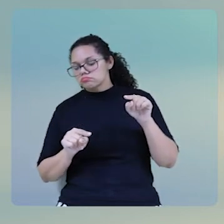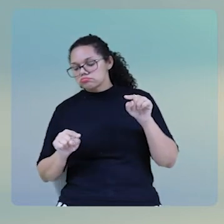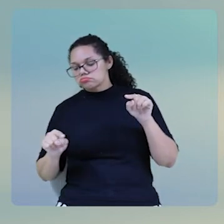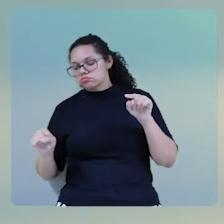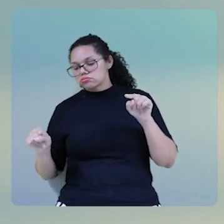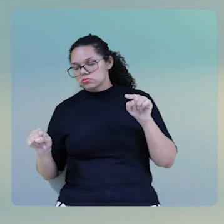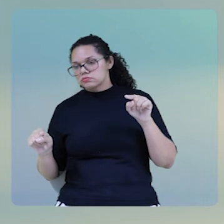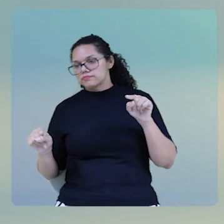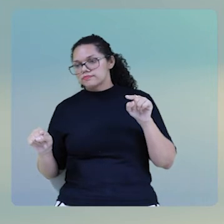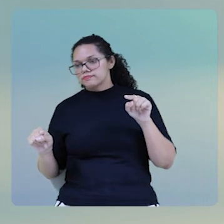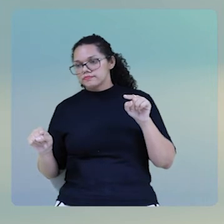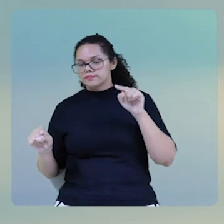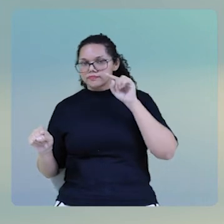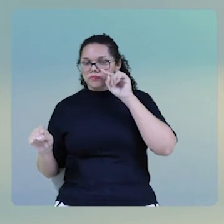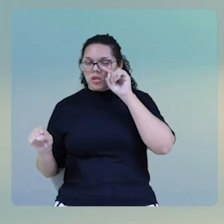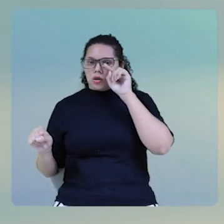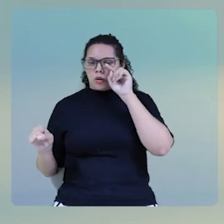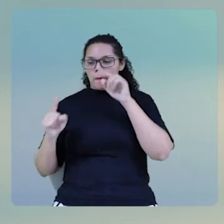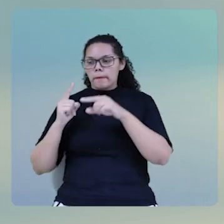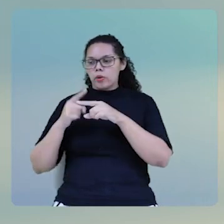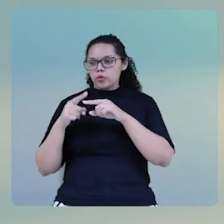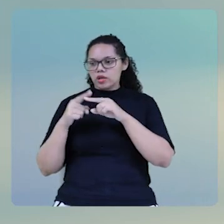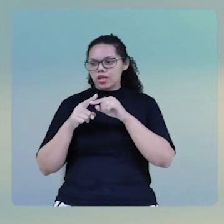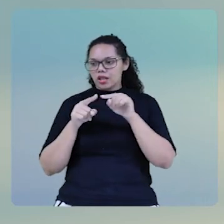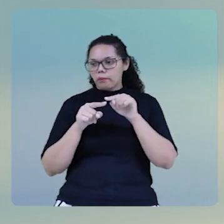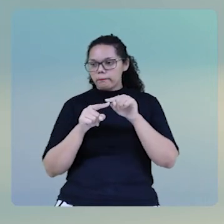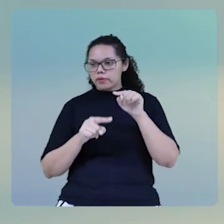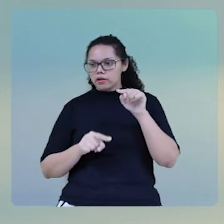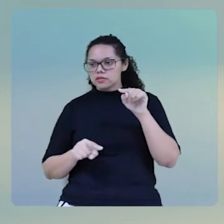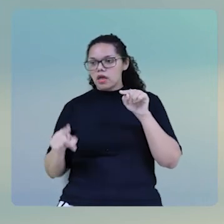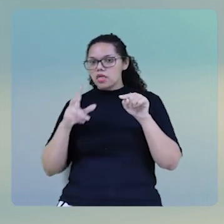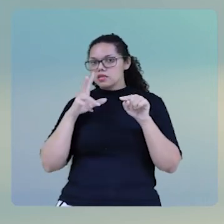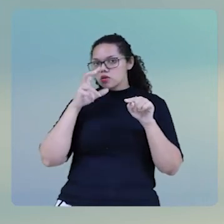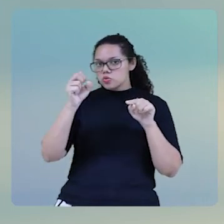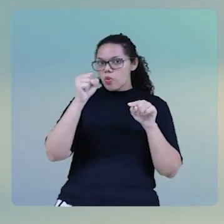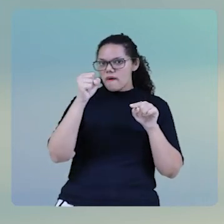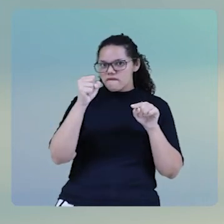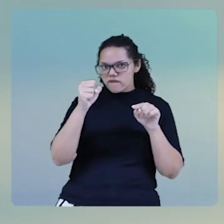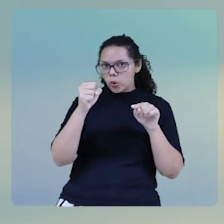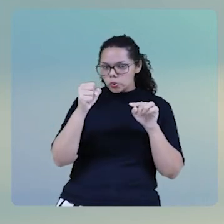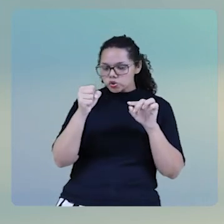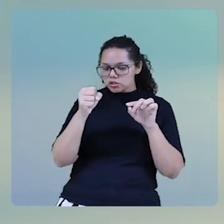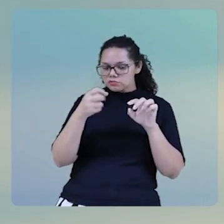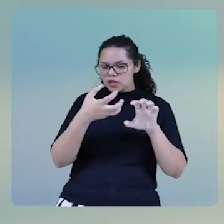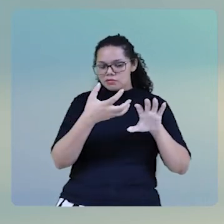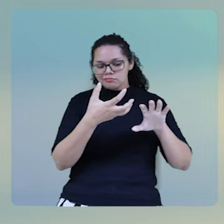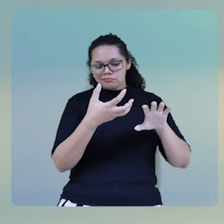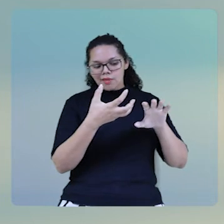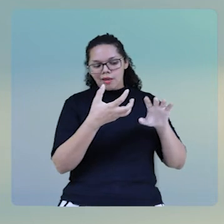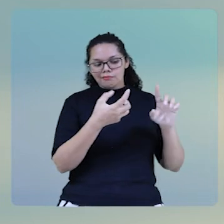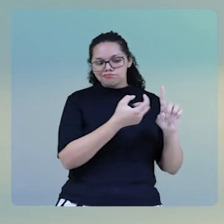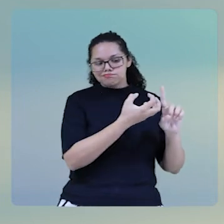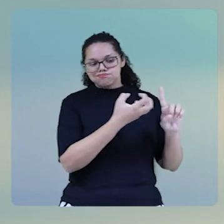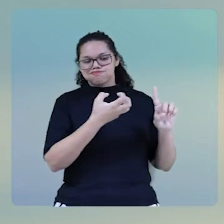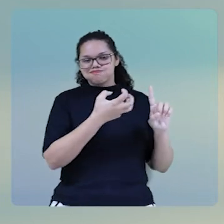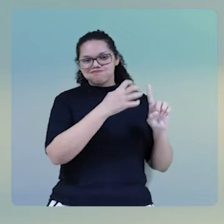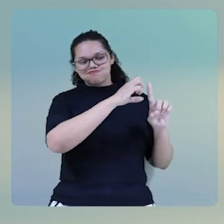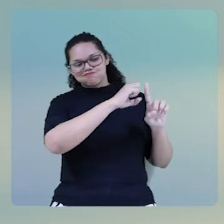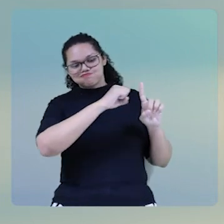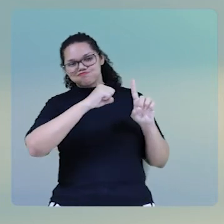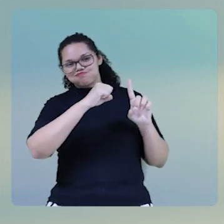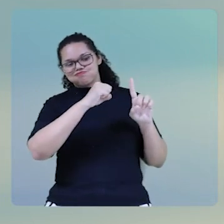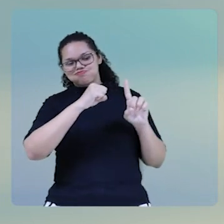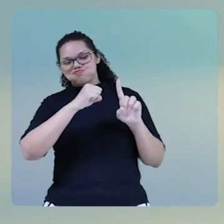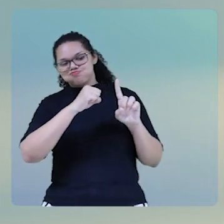força magnética. Como ele está preso numa mola, existe uma força elástica puxando o quê? Puxando